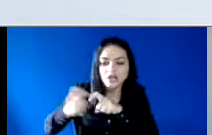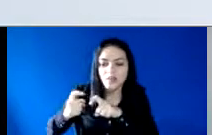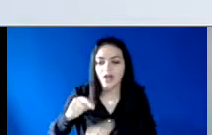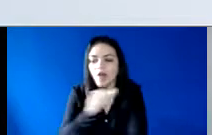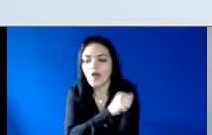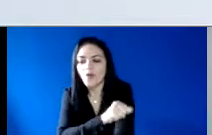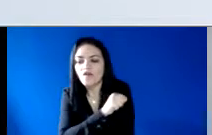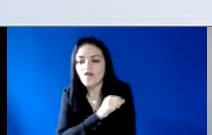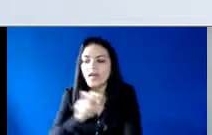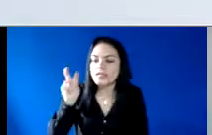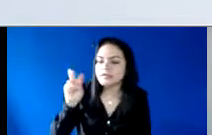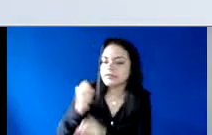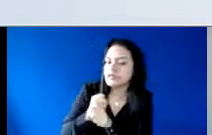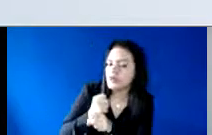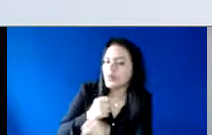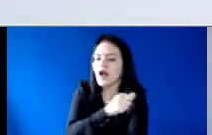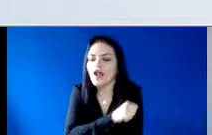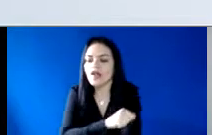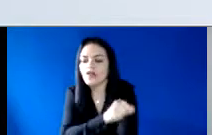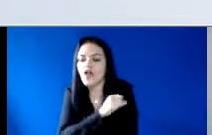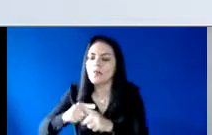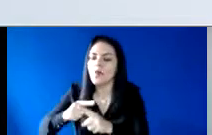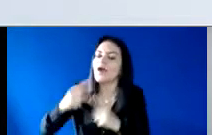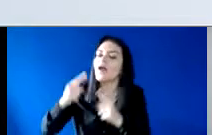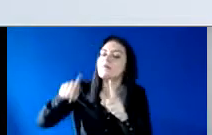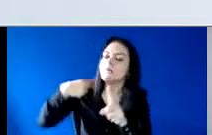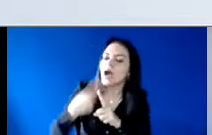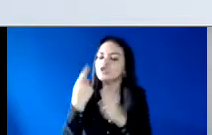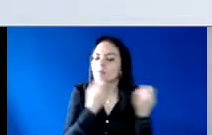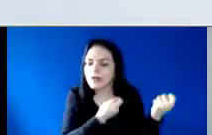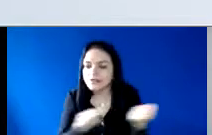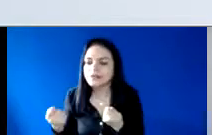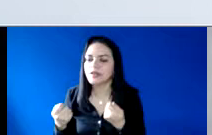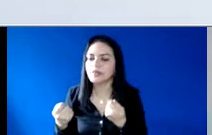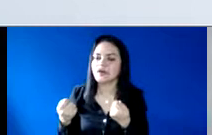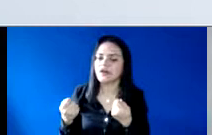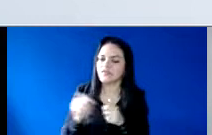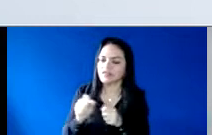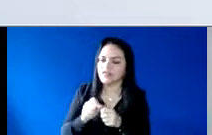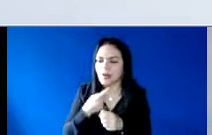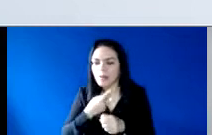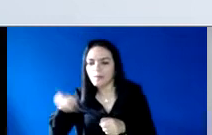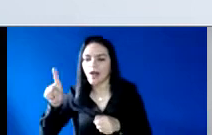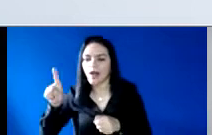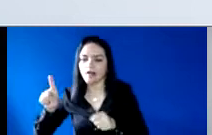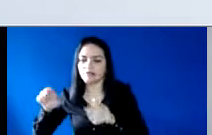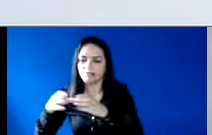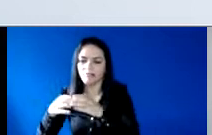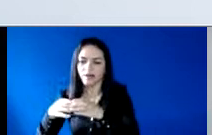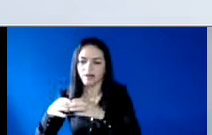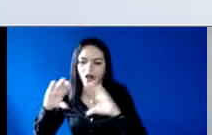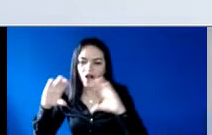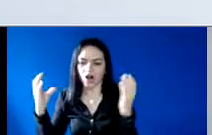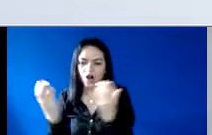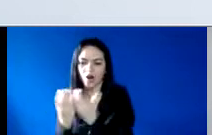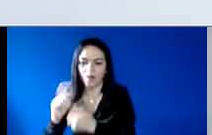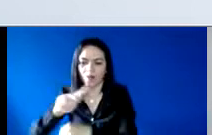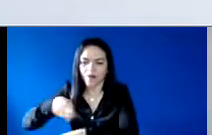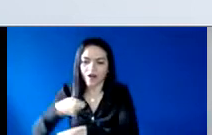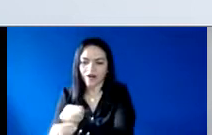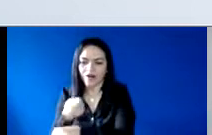enfermeiro tem 5 anos de enfermagem, por que eles passaram mais uma semana fazendo um treinamento para ir para comunidades quilombolas? Exatamente porque a